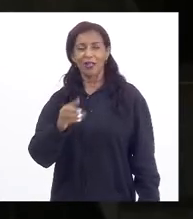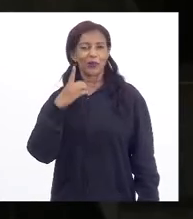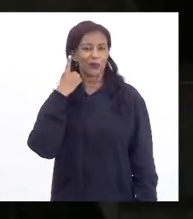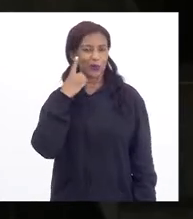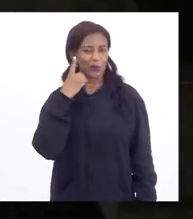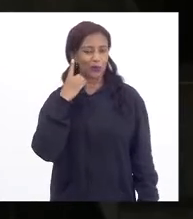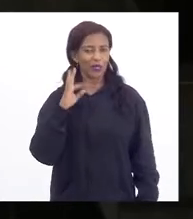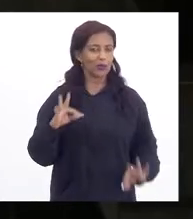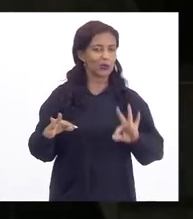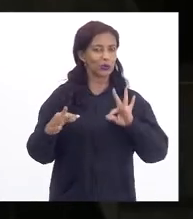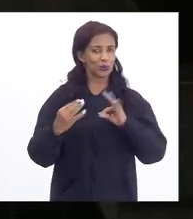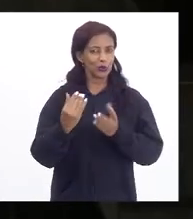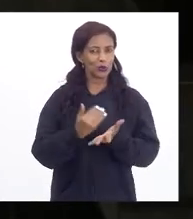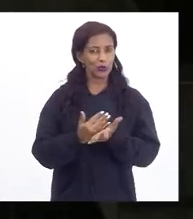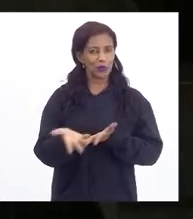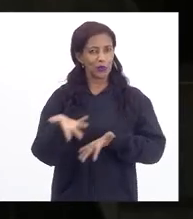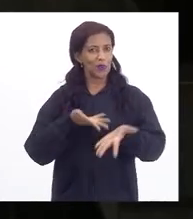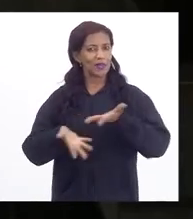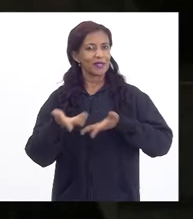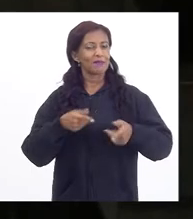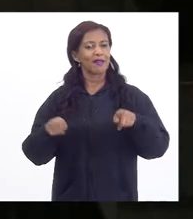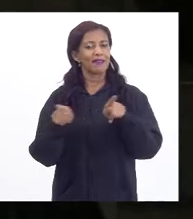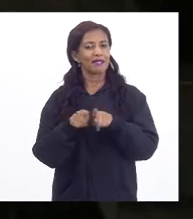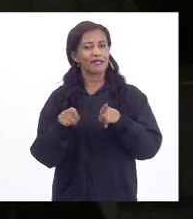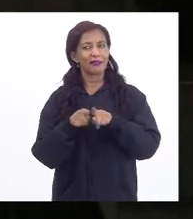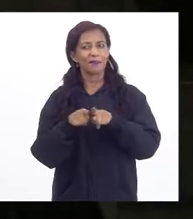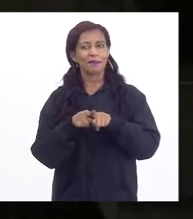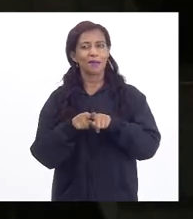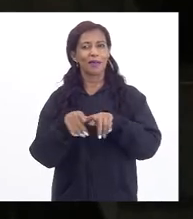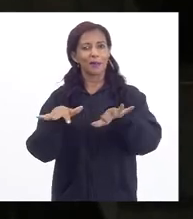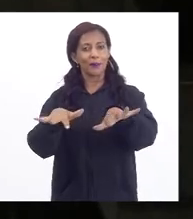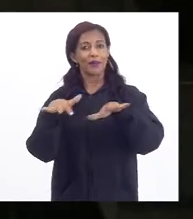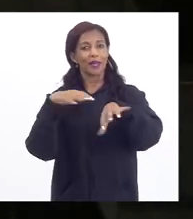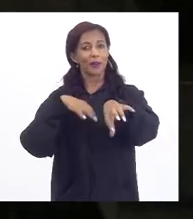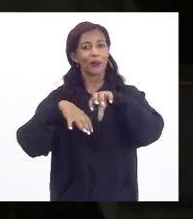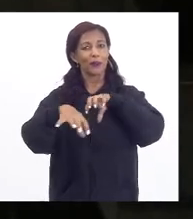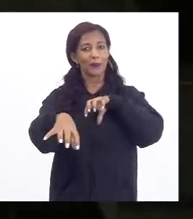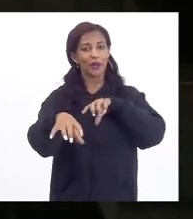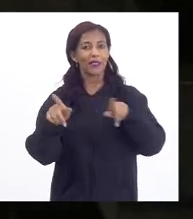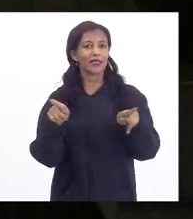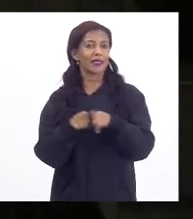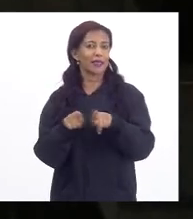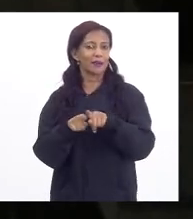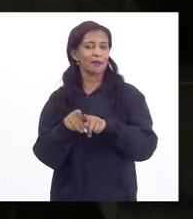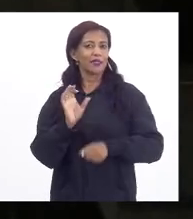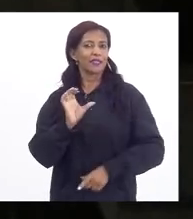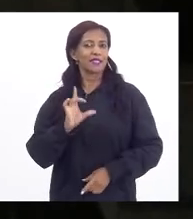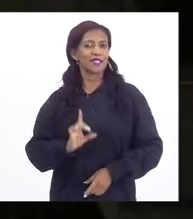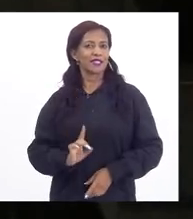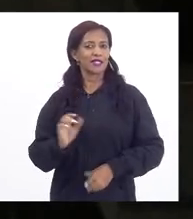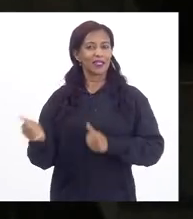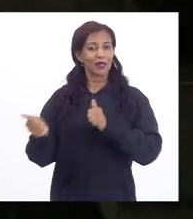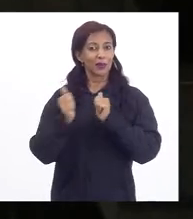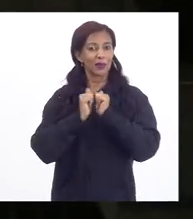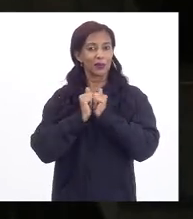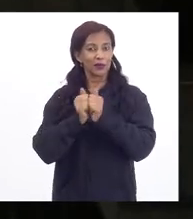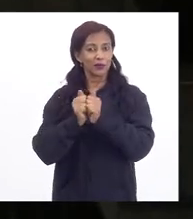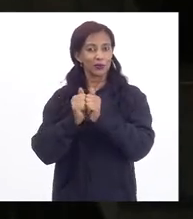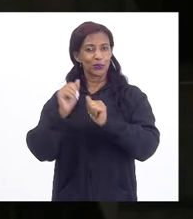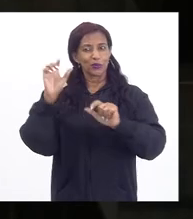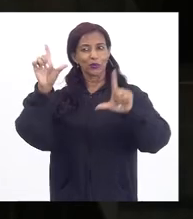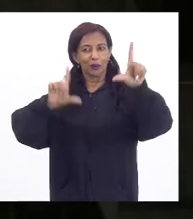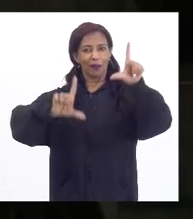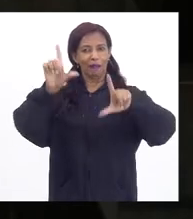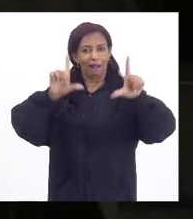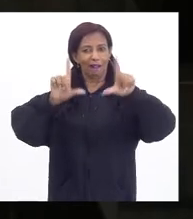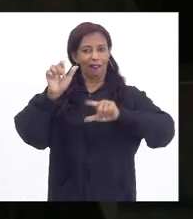deputados e deputadas que começam a participar também no plenário virtual, cidadãs e cidadãos que nos acompanham pela TV Alerj, nos